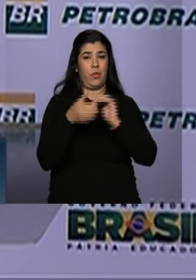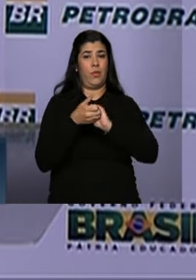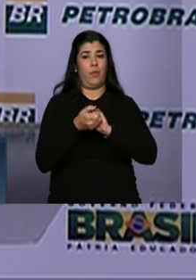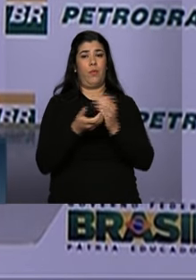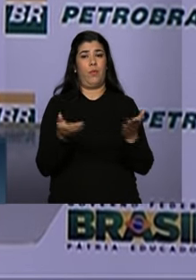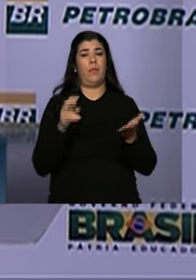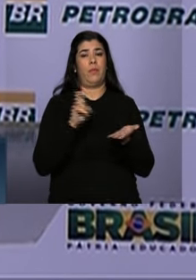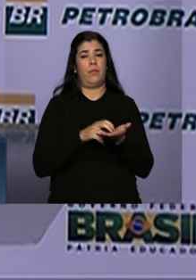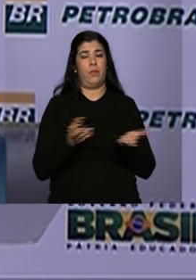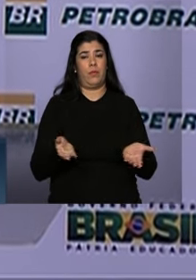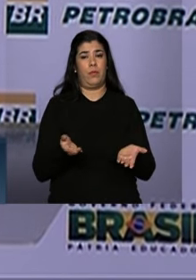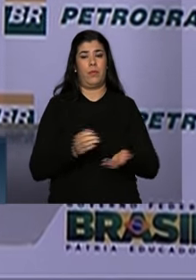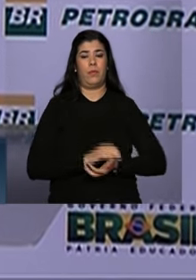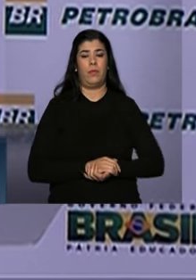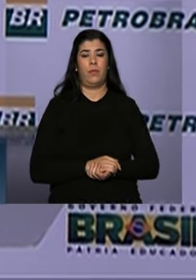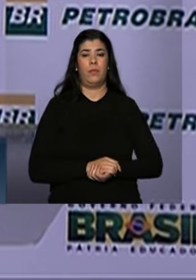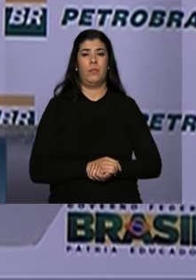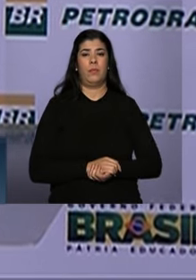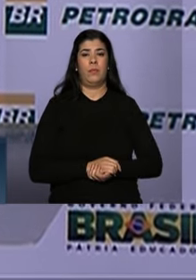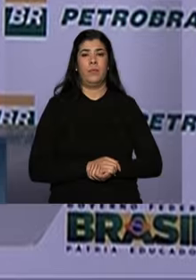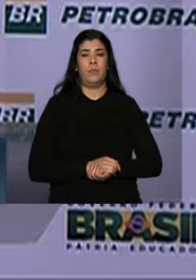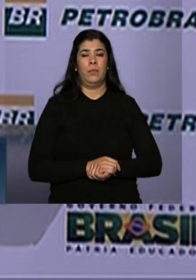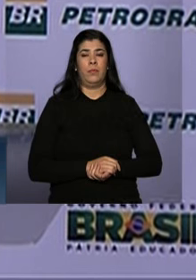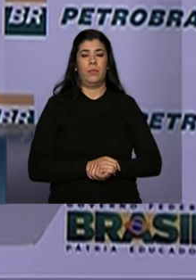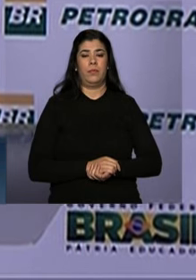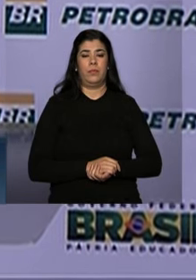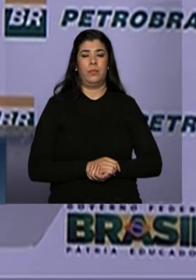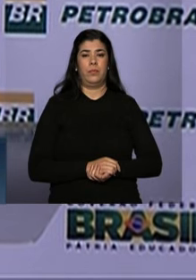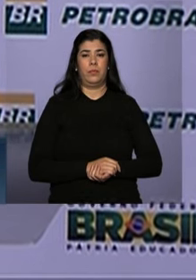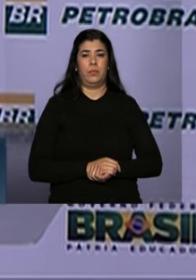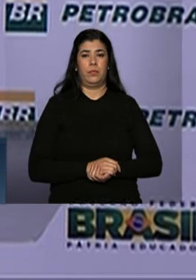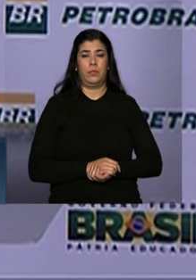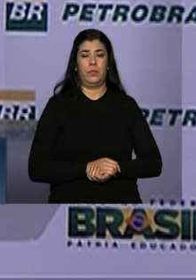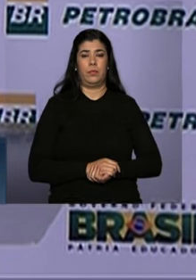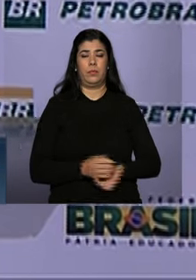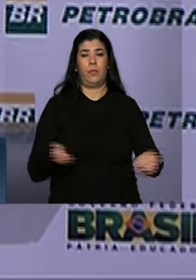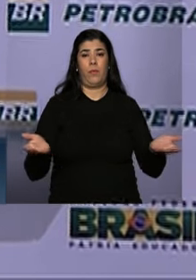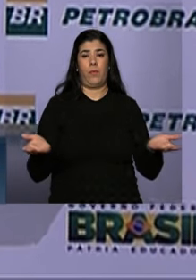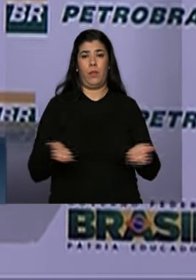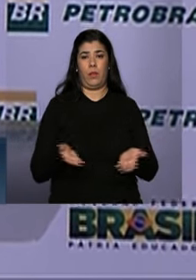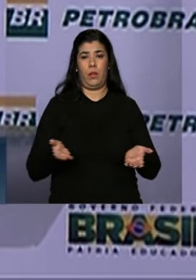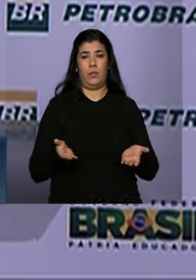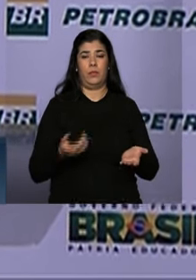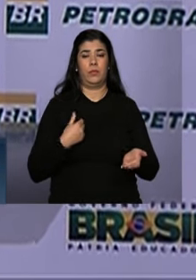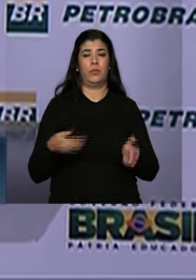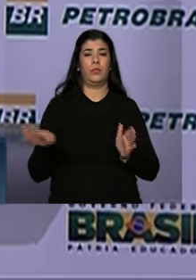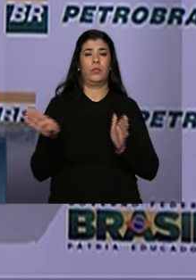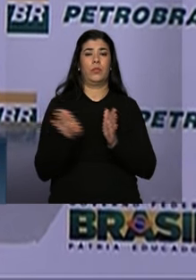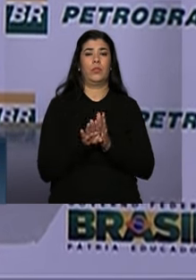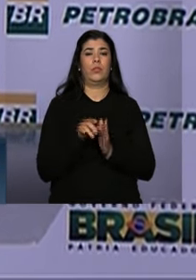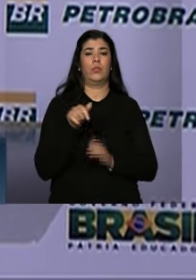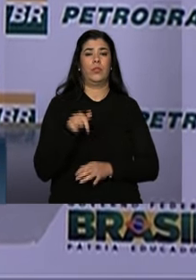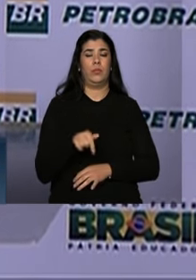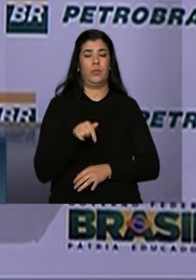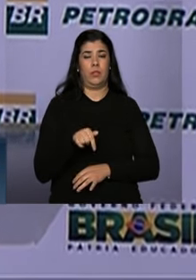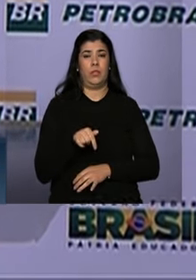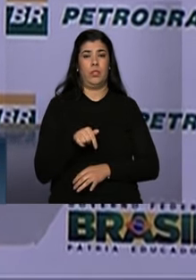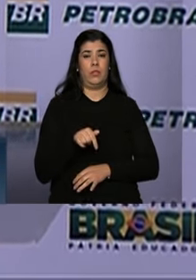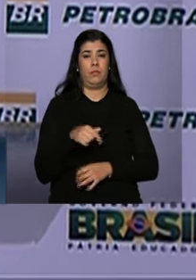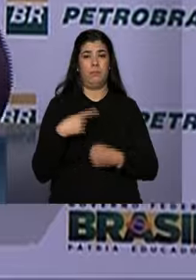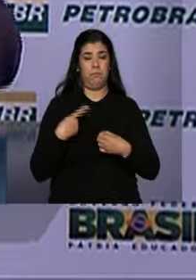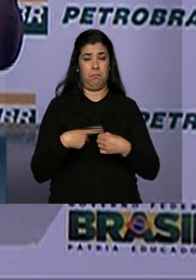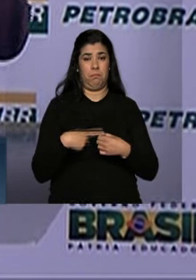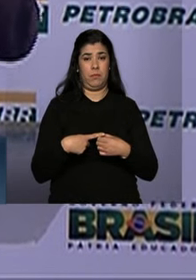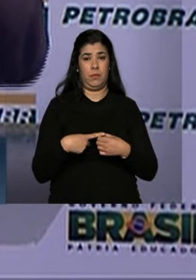na manhã de hoje. Senhora presidenta, hoje, quando chegamos aqui